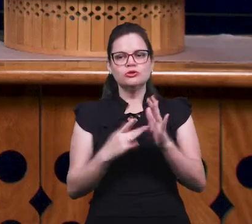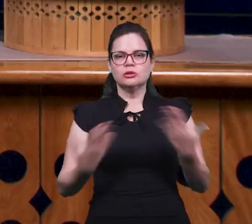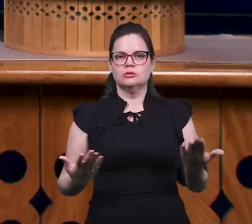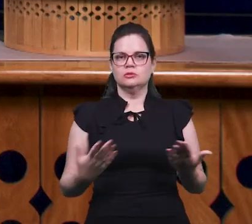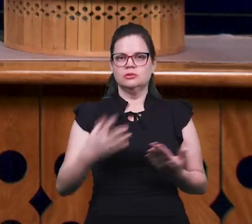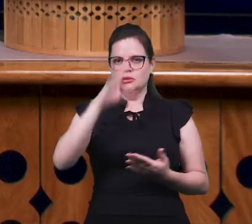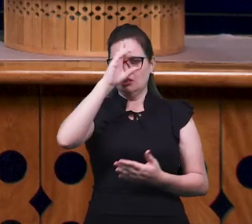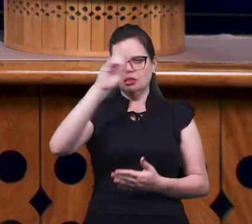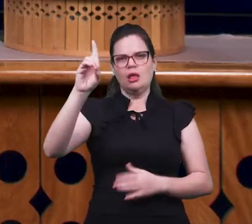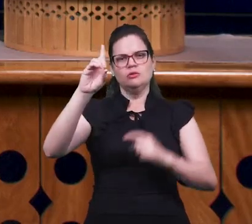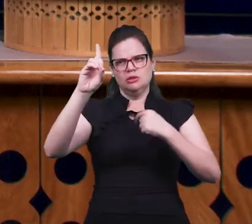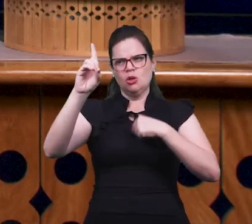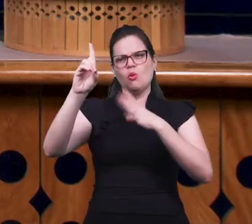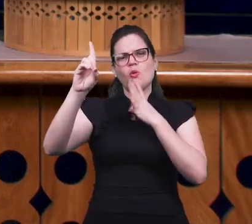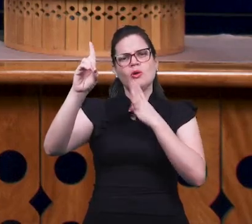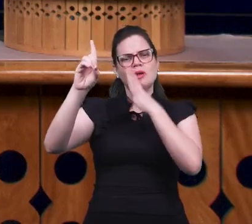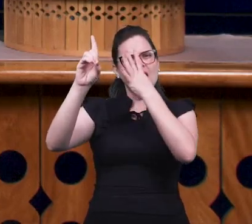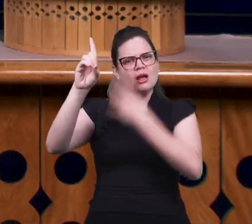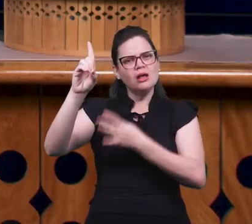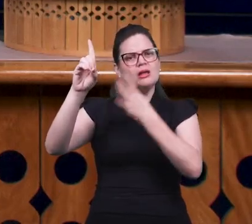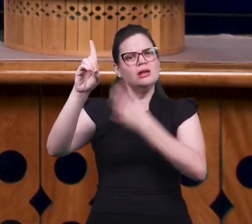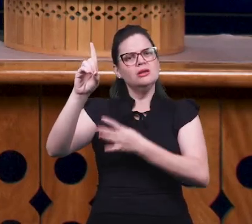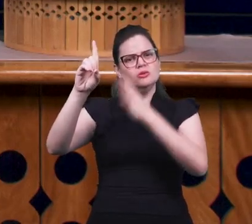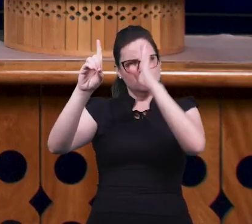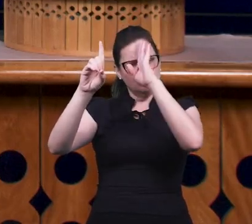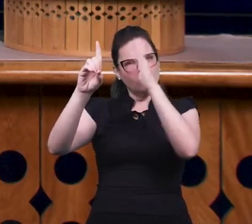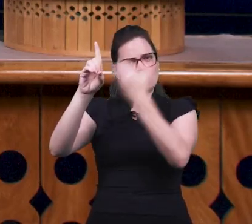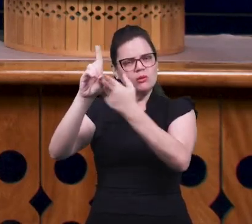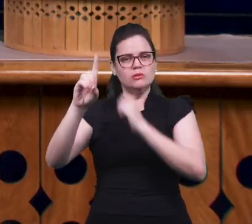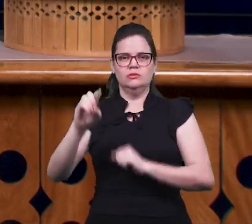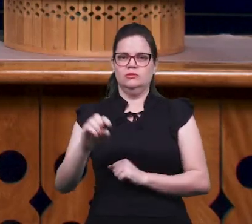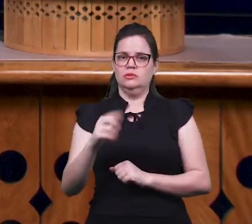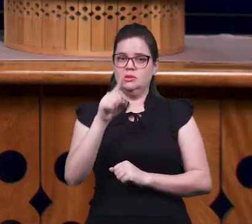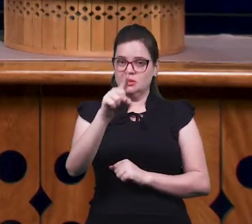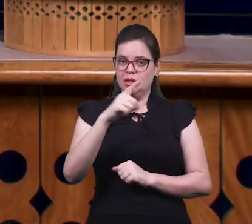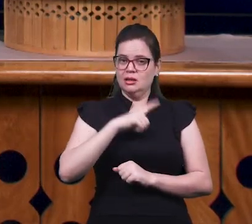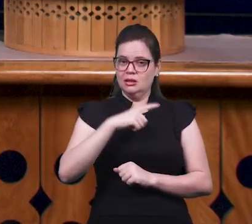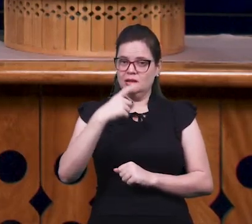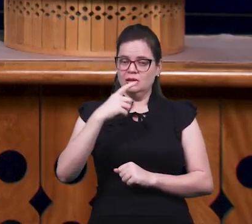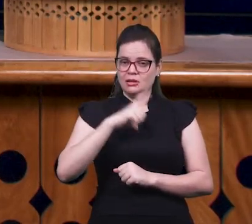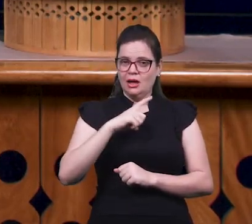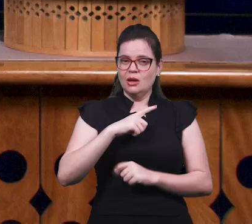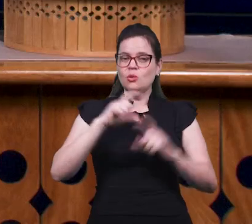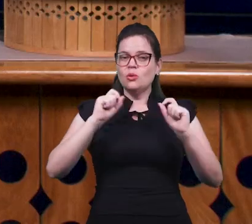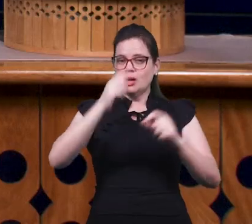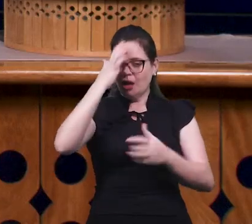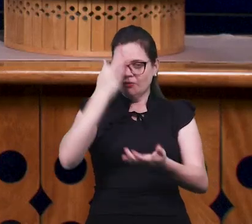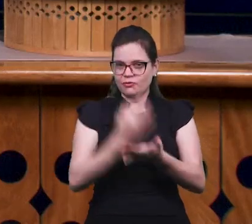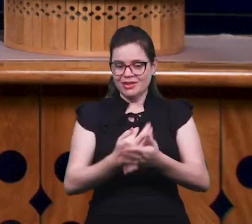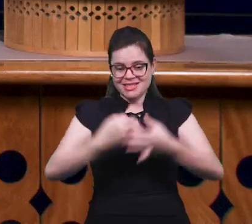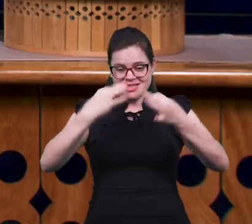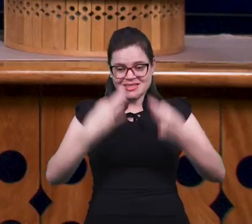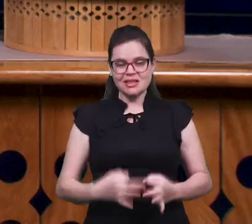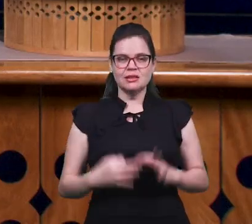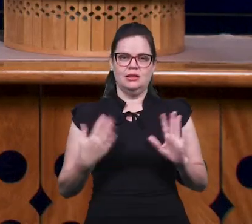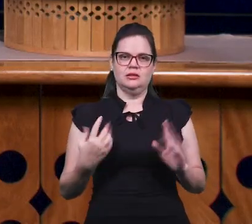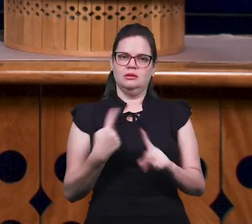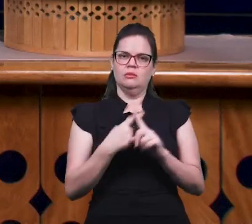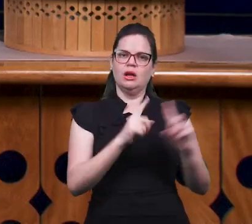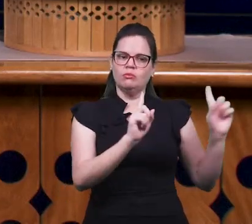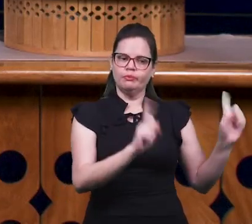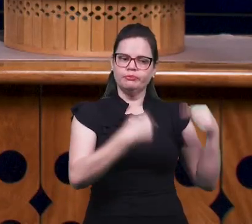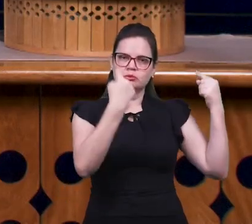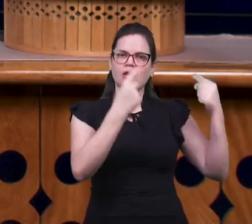Timóteo 1,12, nós temos que lembrar isso, você tem que ter certeza da sua fé, tem que ter certeza da sua fé, porque aí você vai enfrentar os